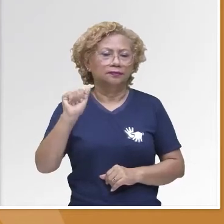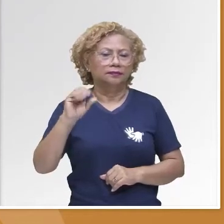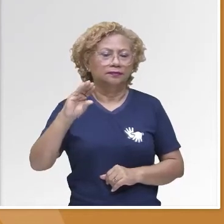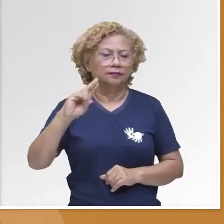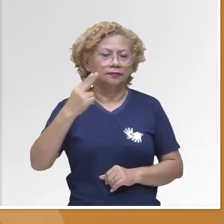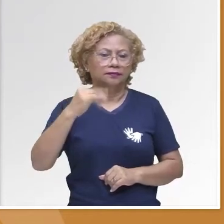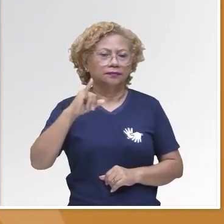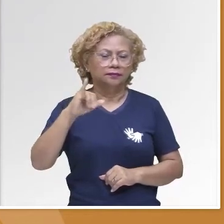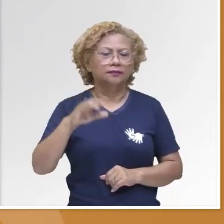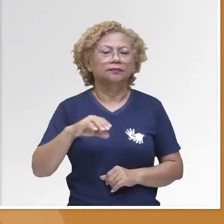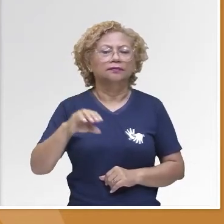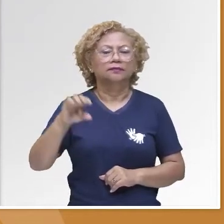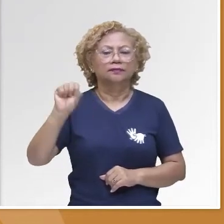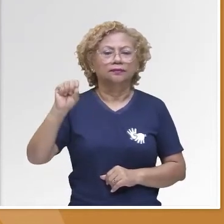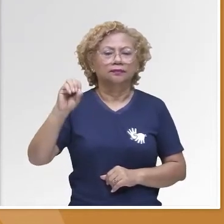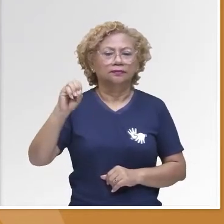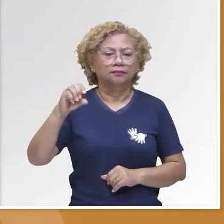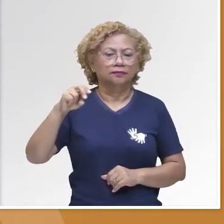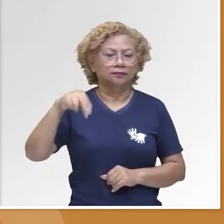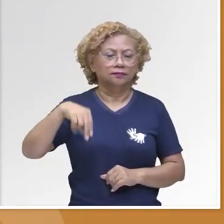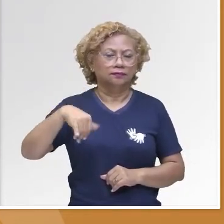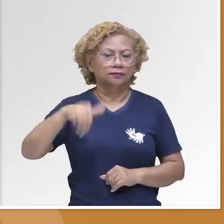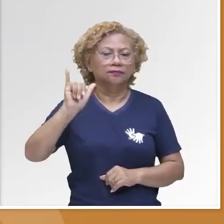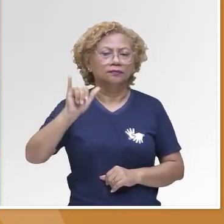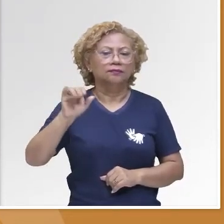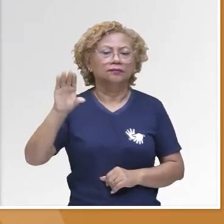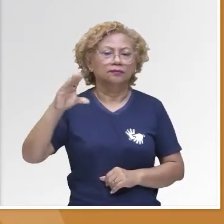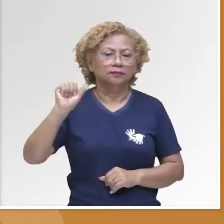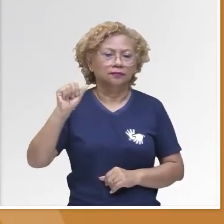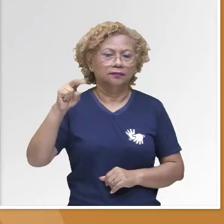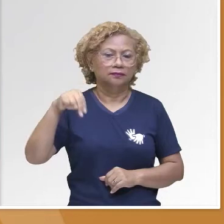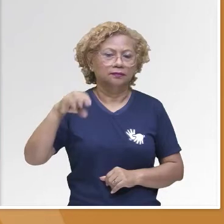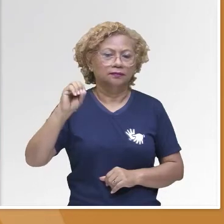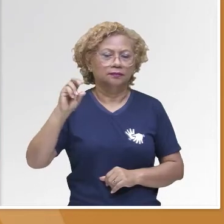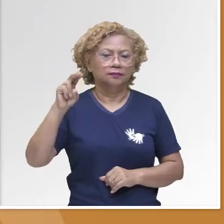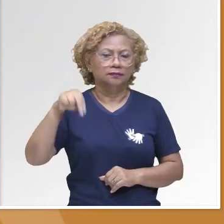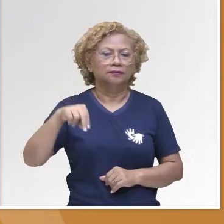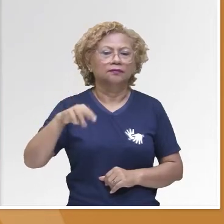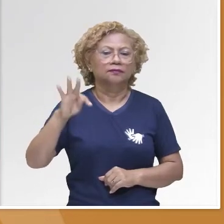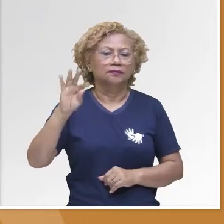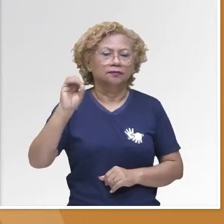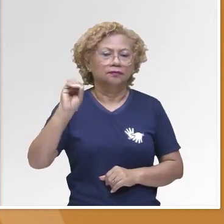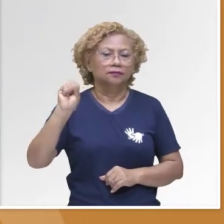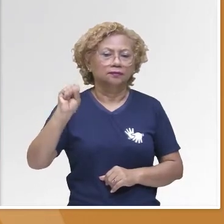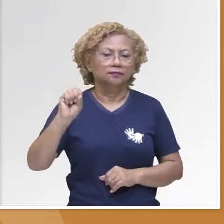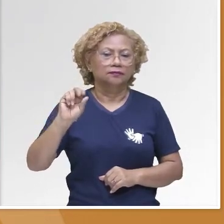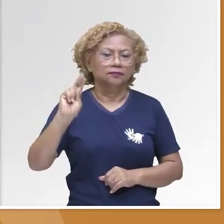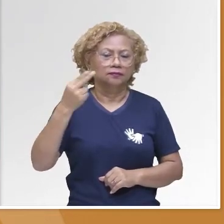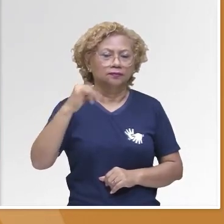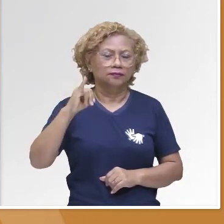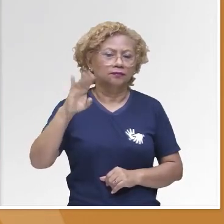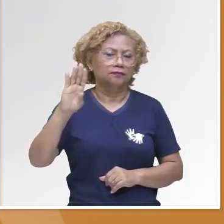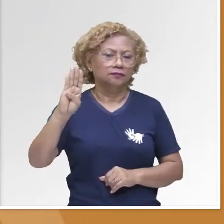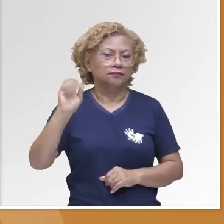indústrias de tecnologias de ponta, tá? Então, são chamadas, né, as